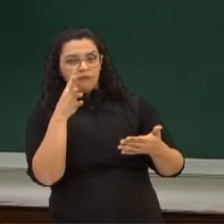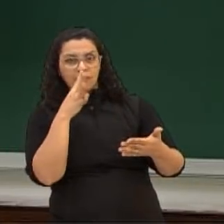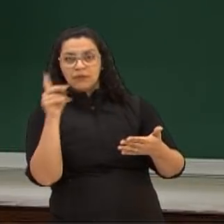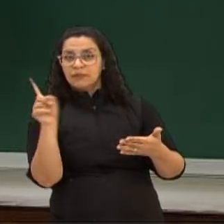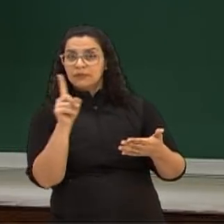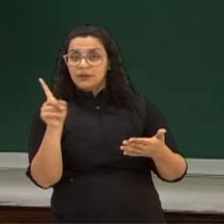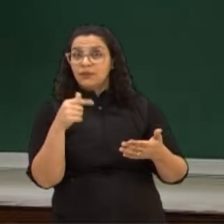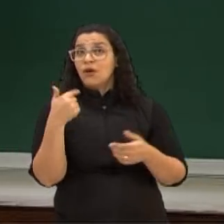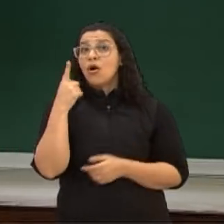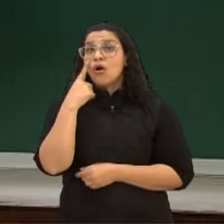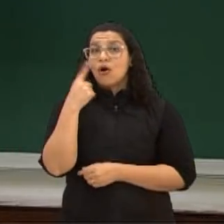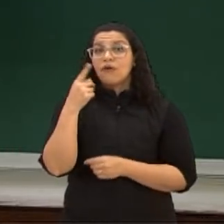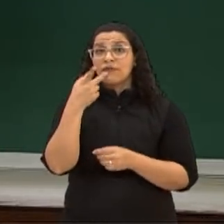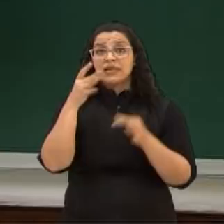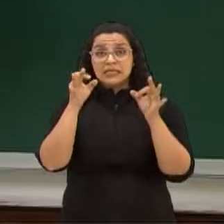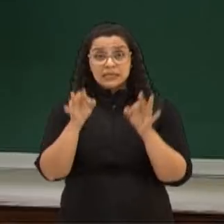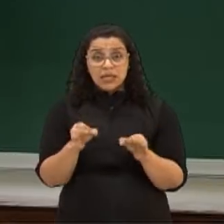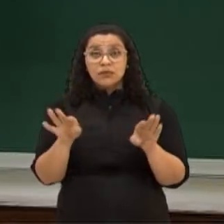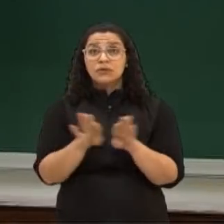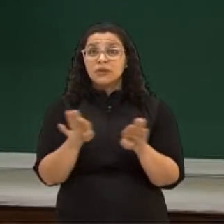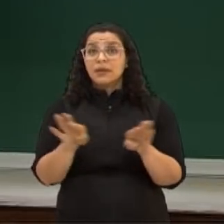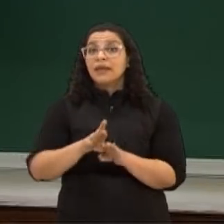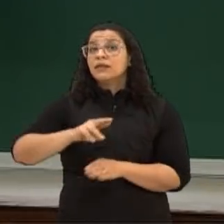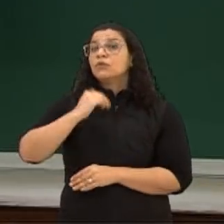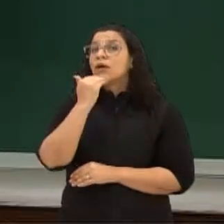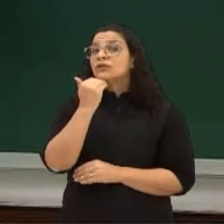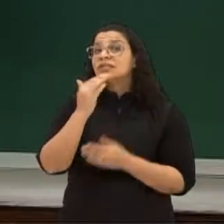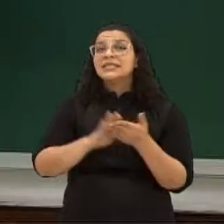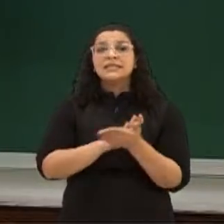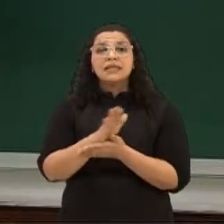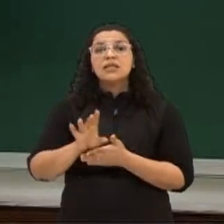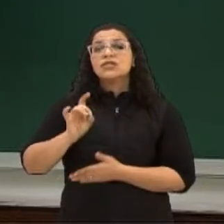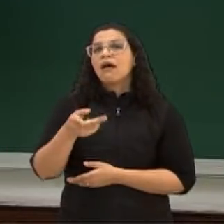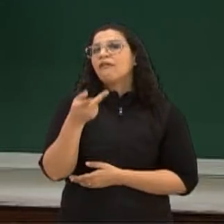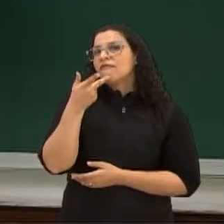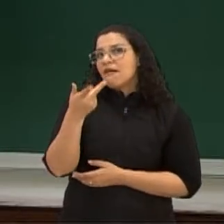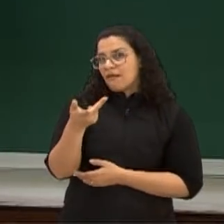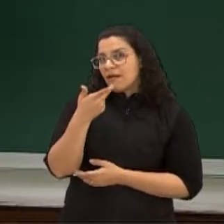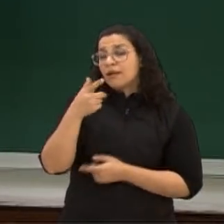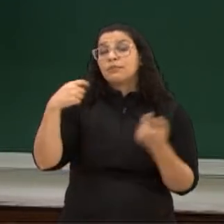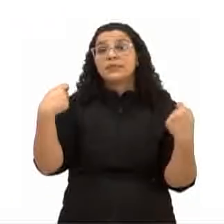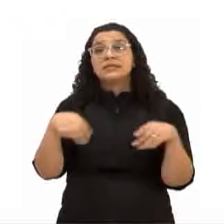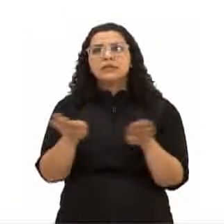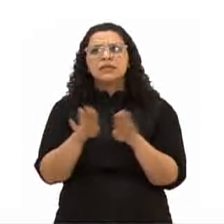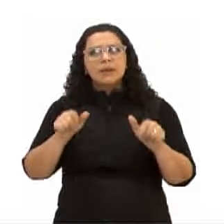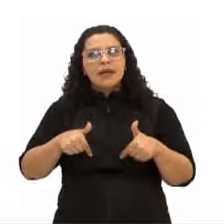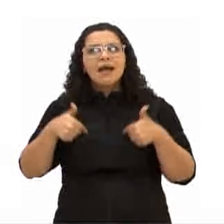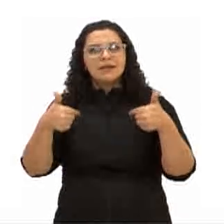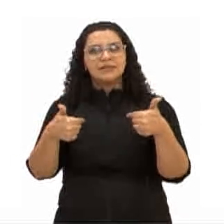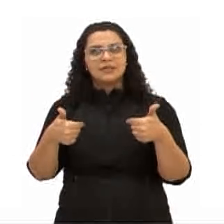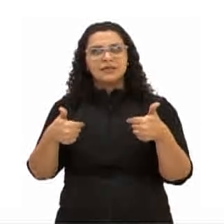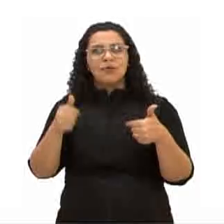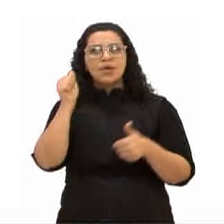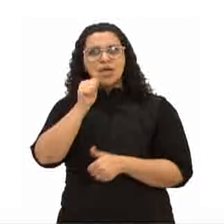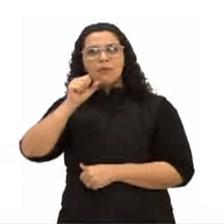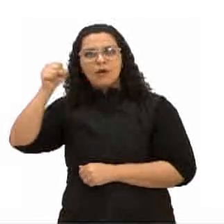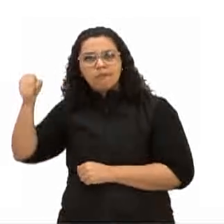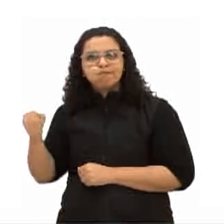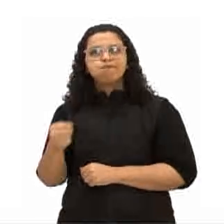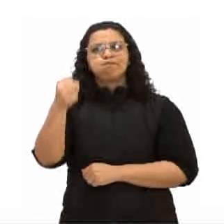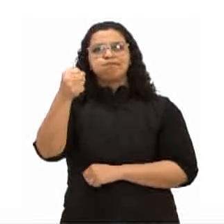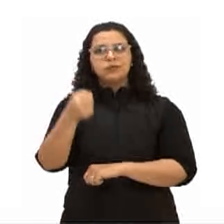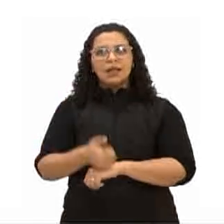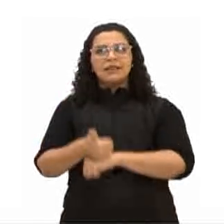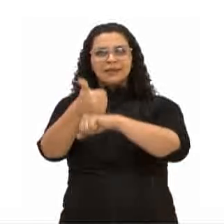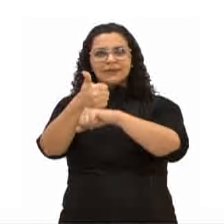ó, está correto, e de que não adianta apenas falar, é preciso agir. Olha só, que a revista